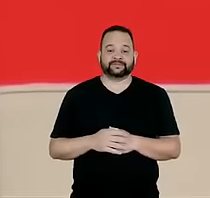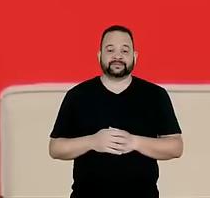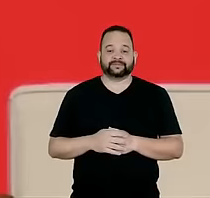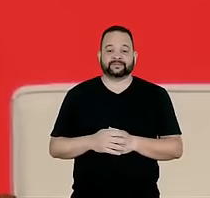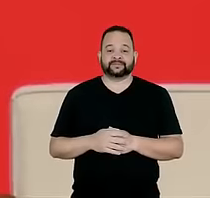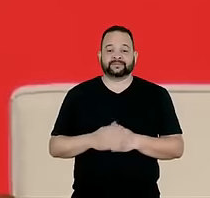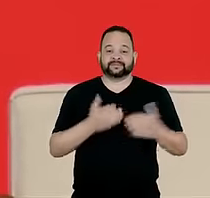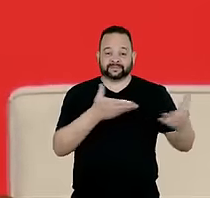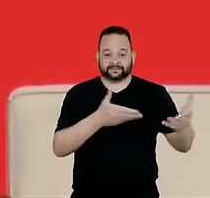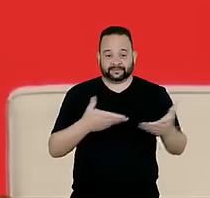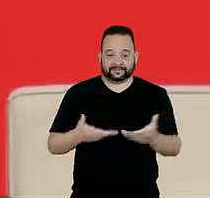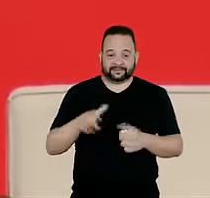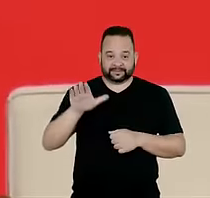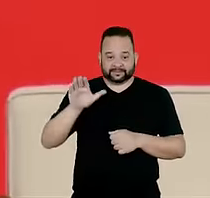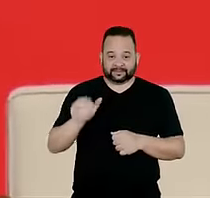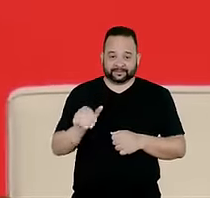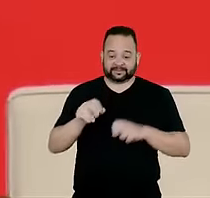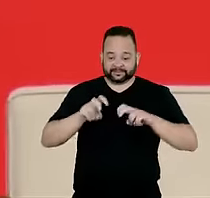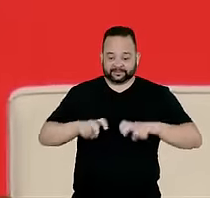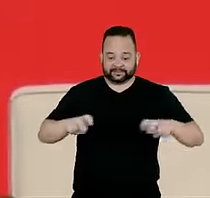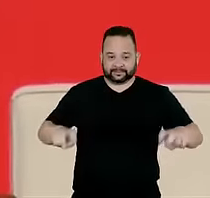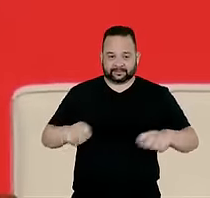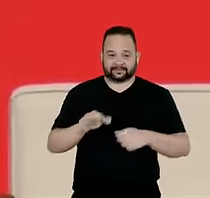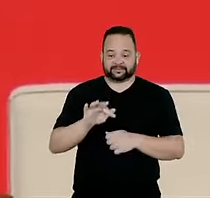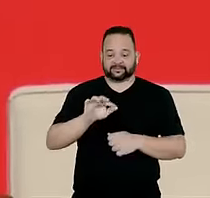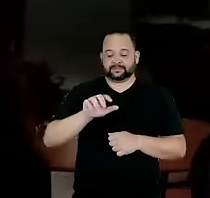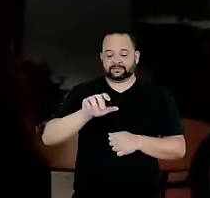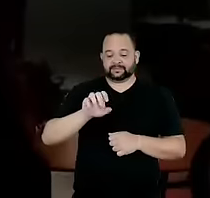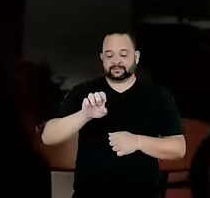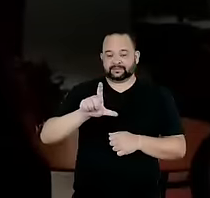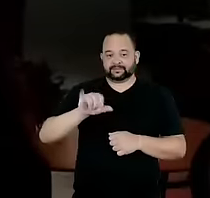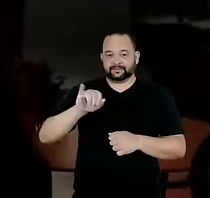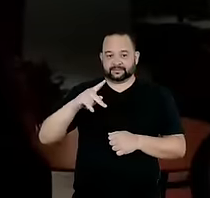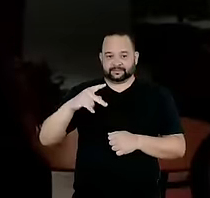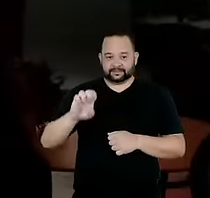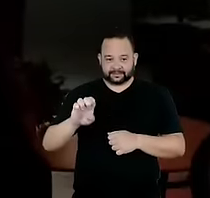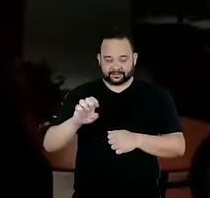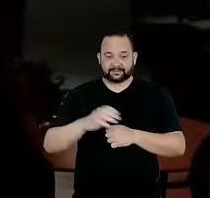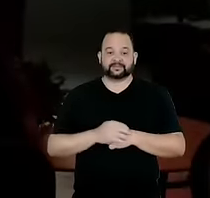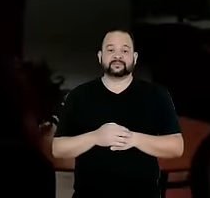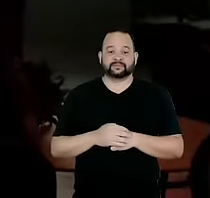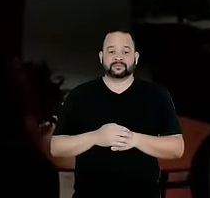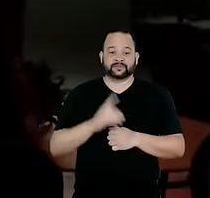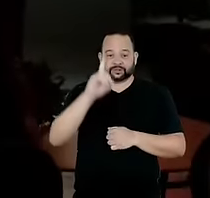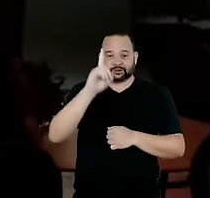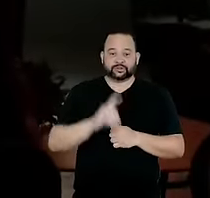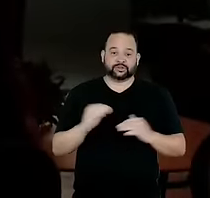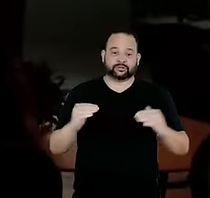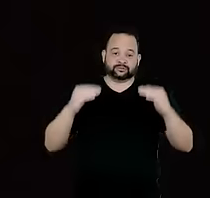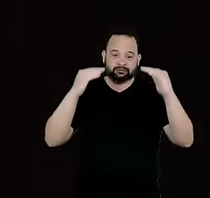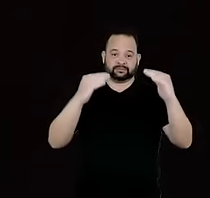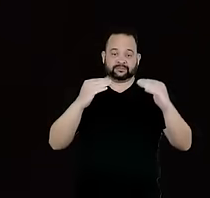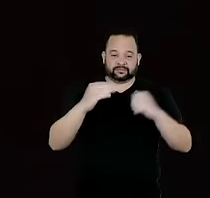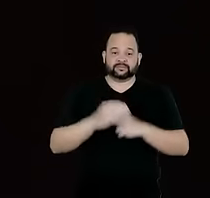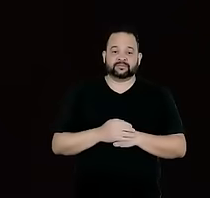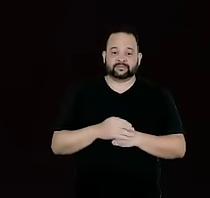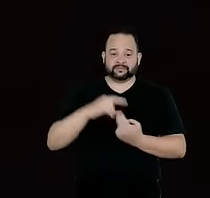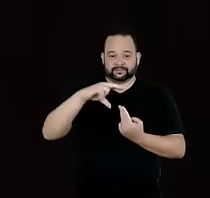palco o Felipe biolchini cio da Bradesco asset Management Obrigada Bom